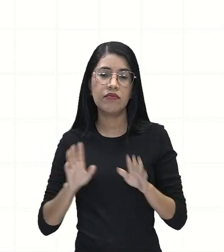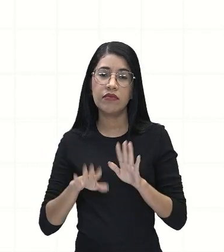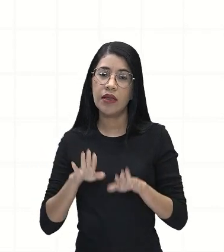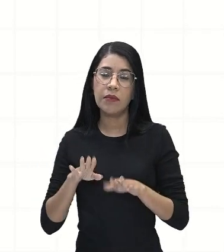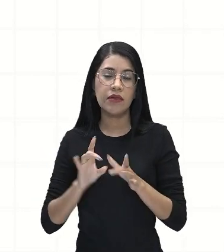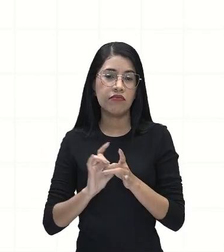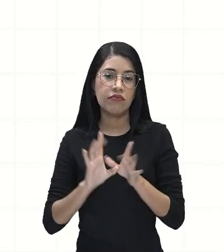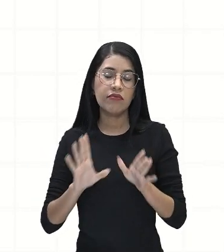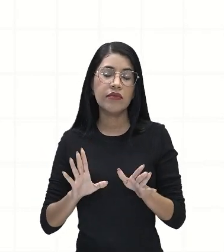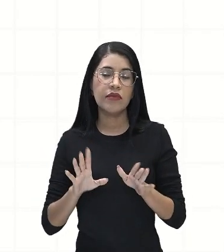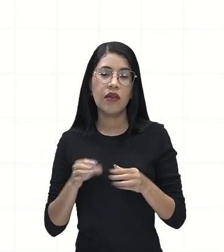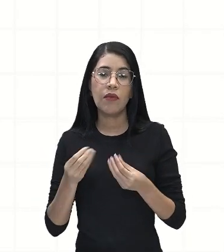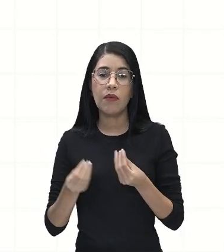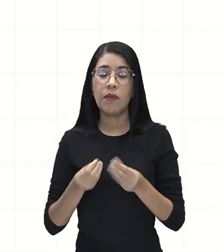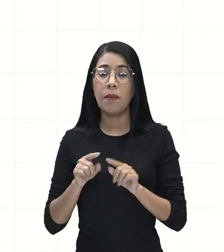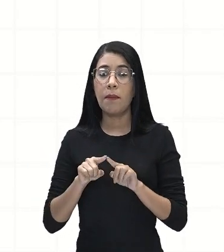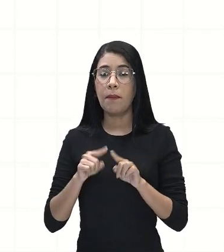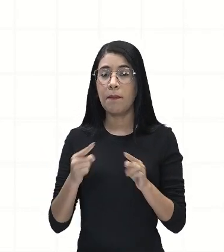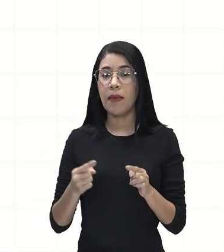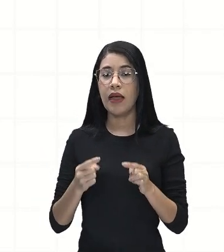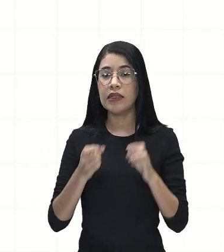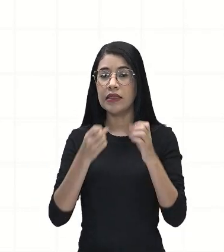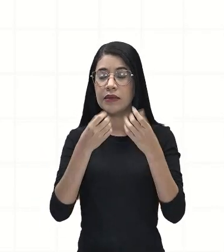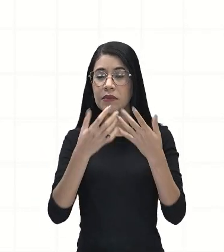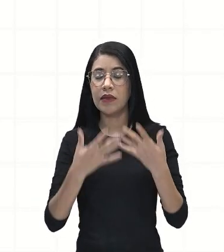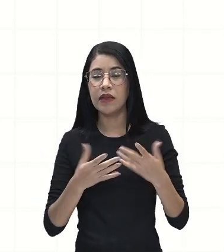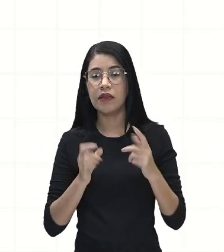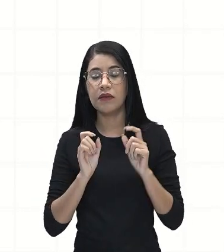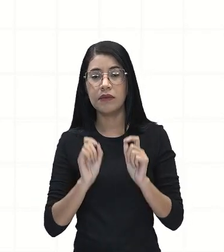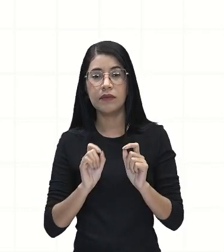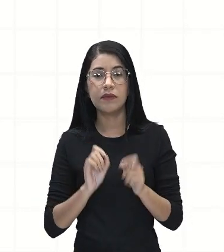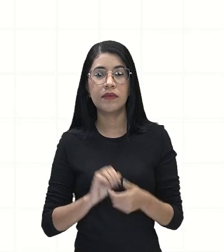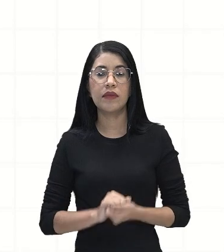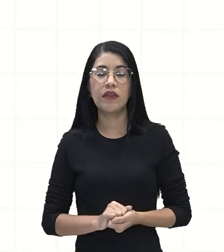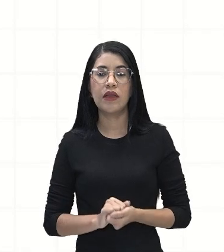né? Mas a questão diz que ele quer fazer o